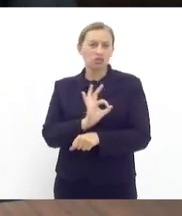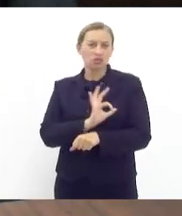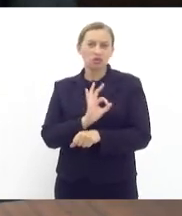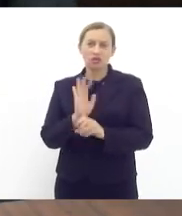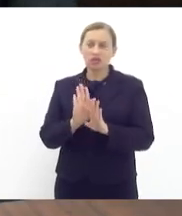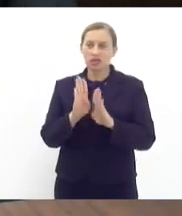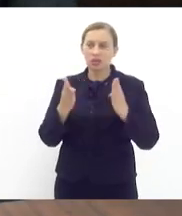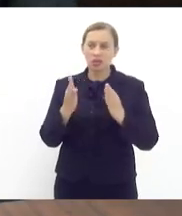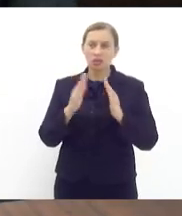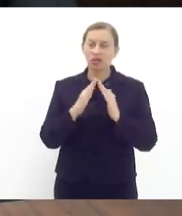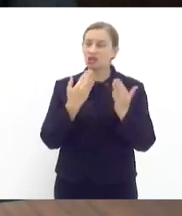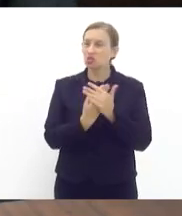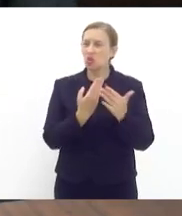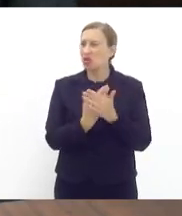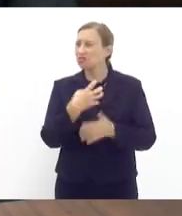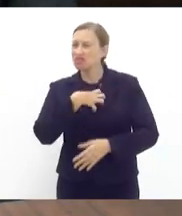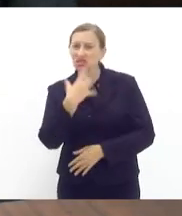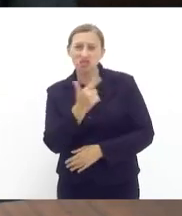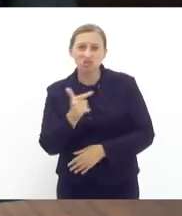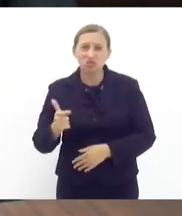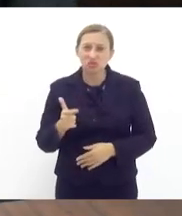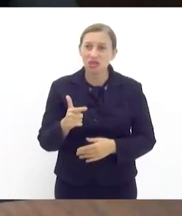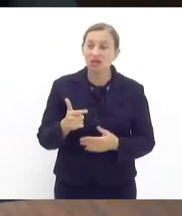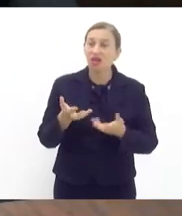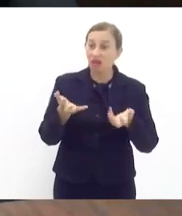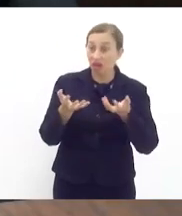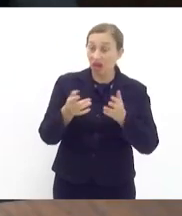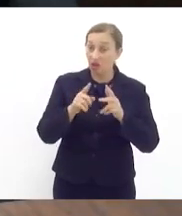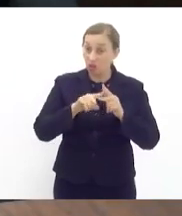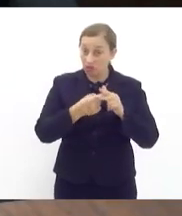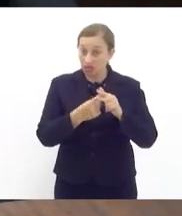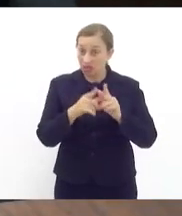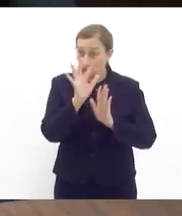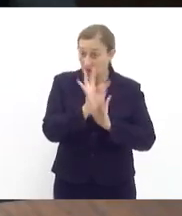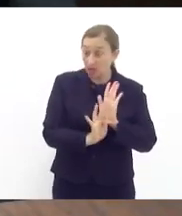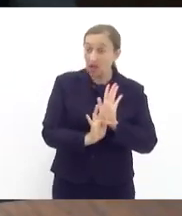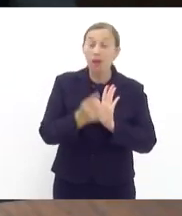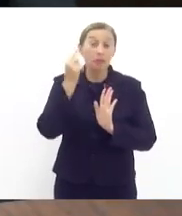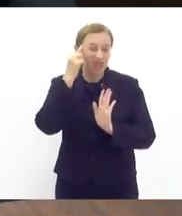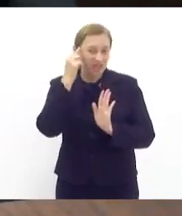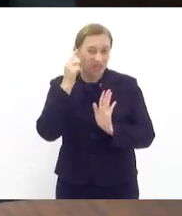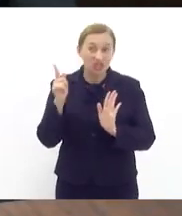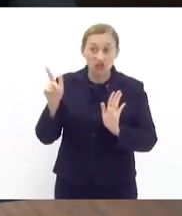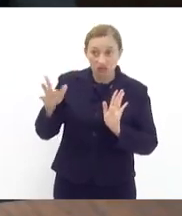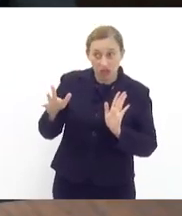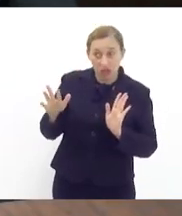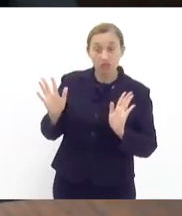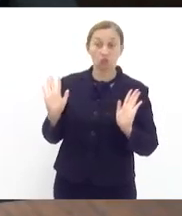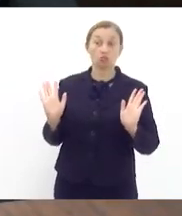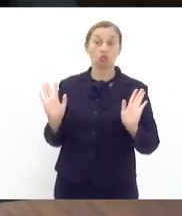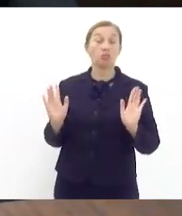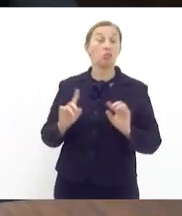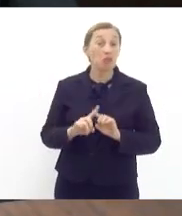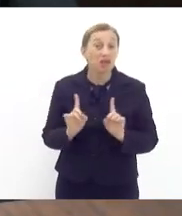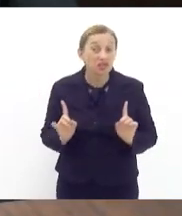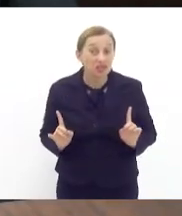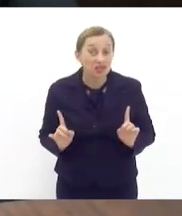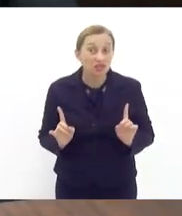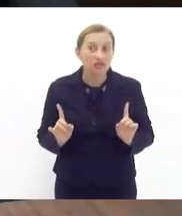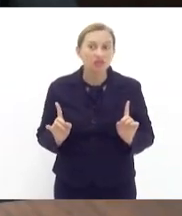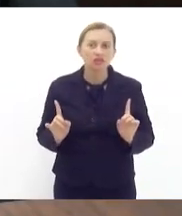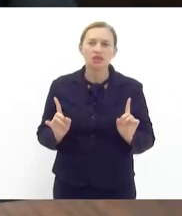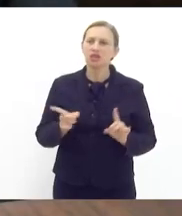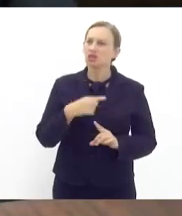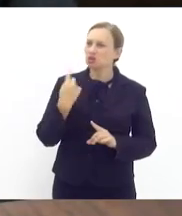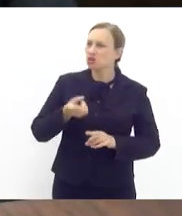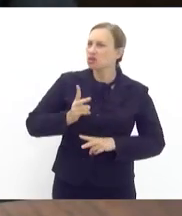não faz o menor sentido quer ajustar o texto quer pensar de uma outra forma mas claro que